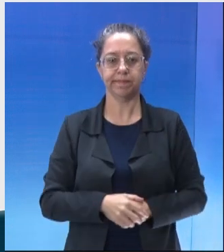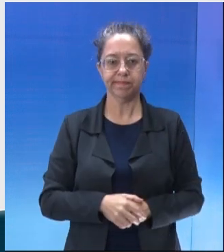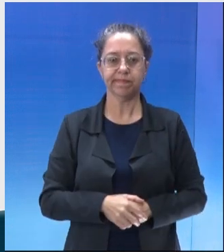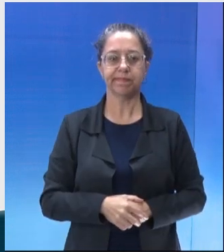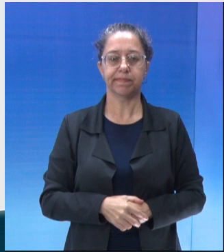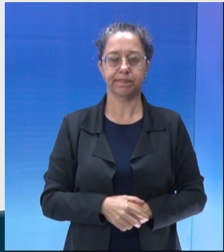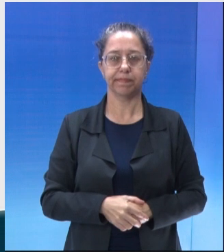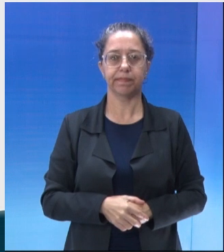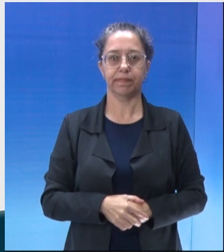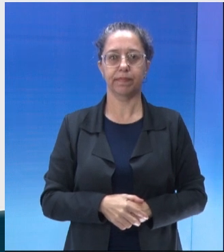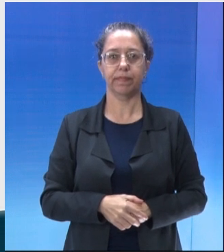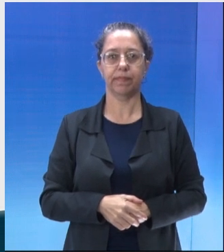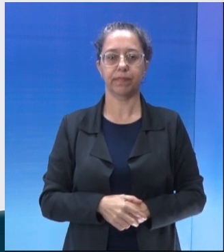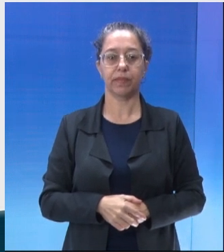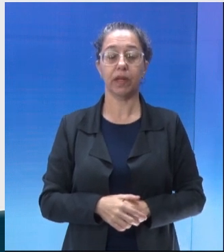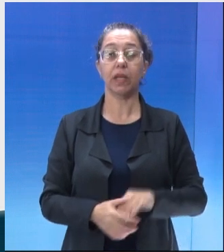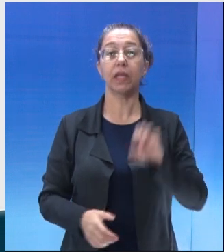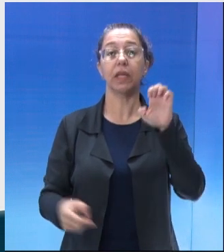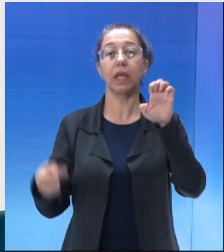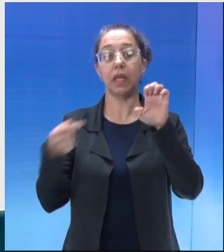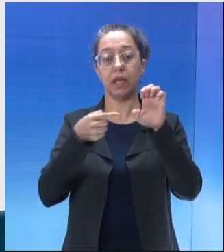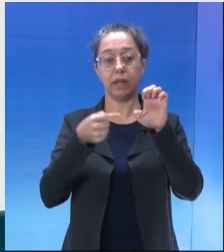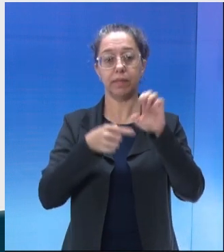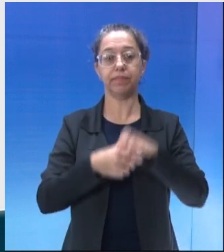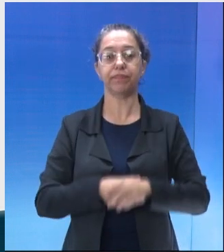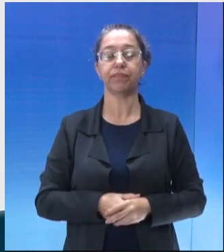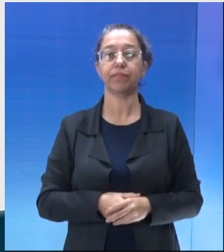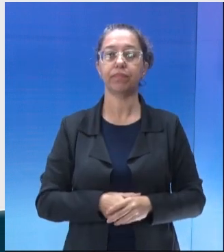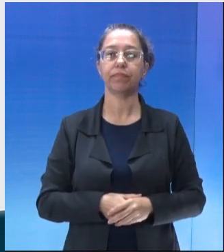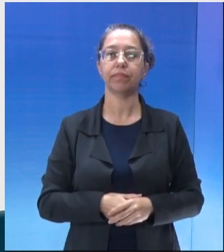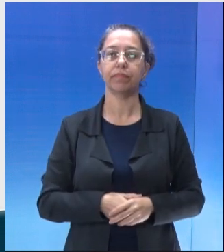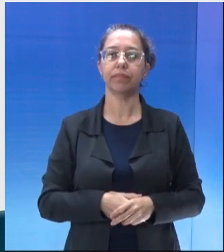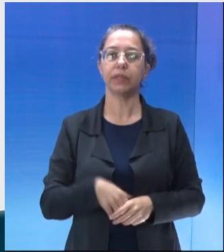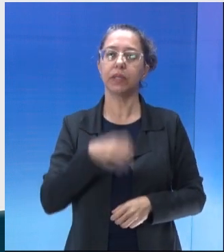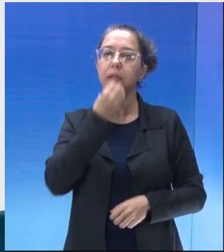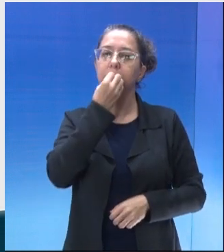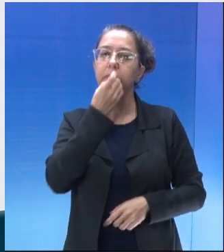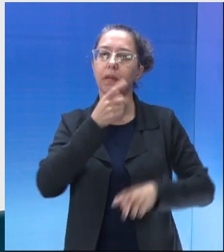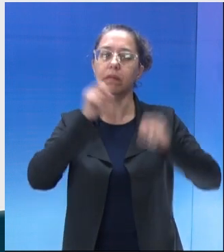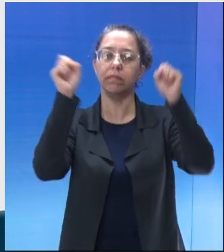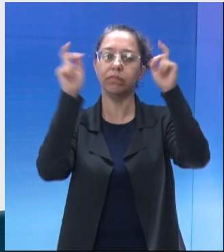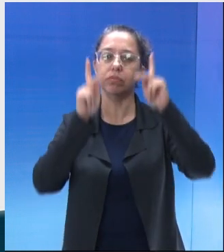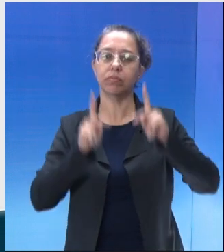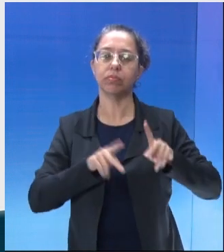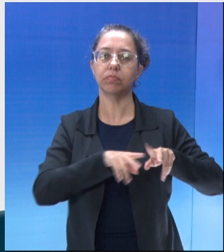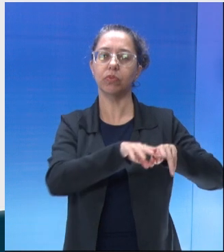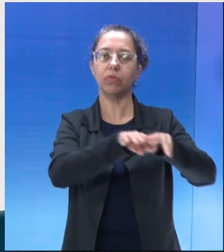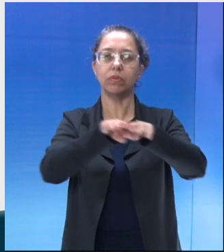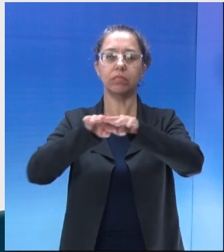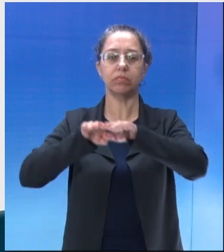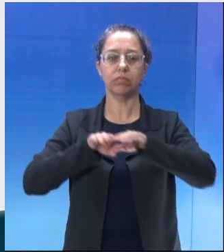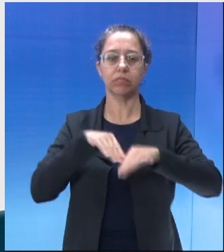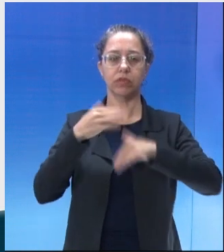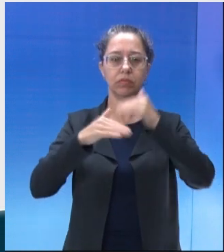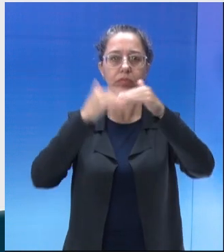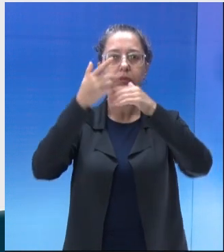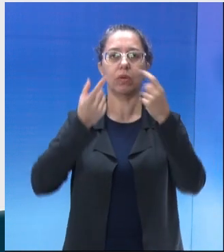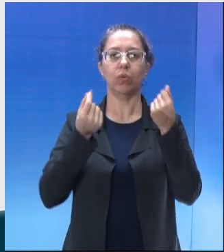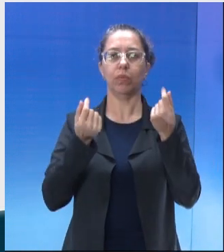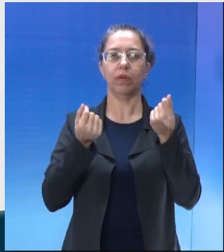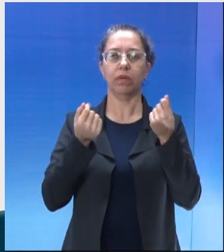é isso que foi proposto. E a letra E, bem-estar e modernização econômica, também não atende